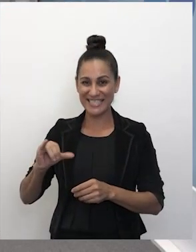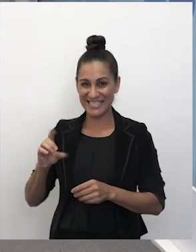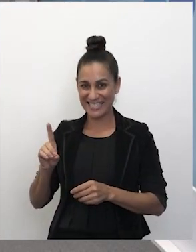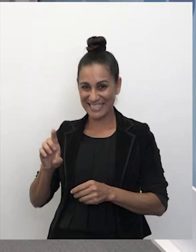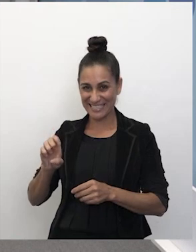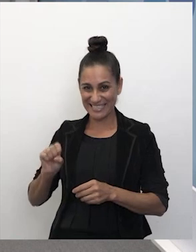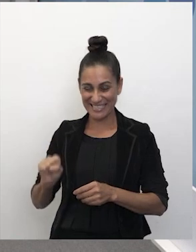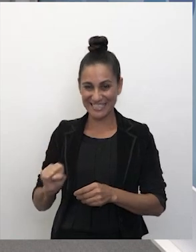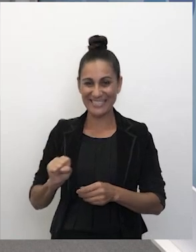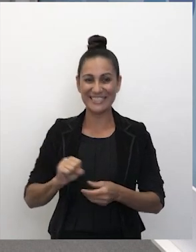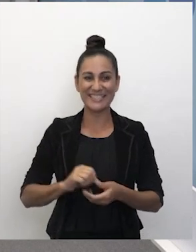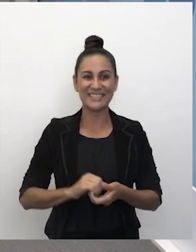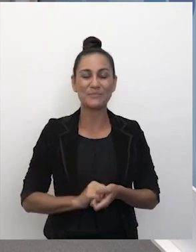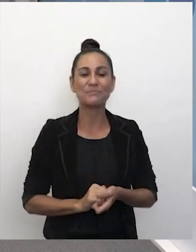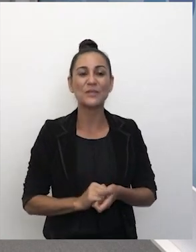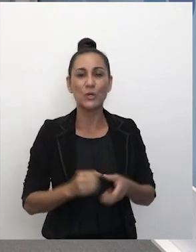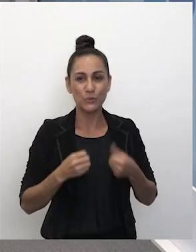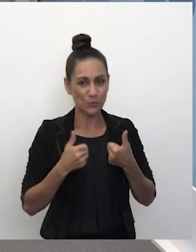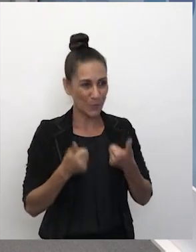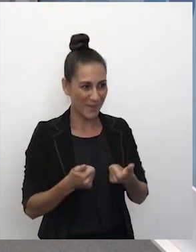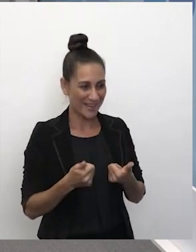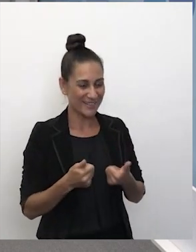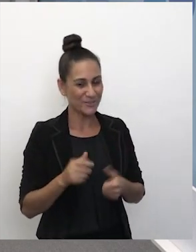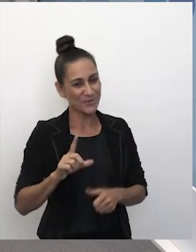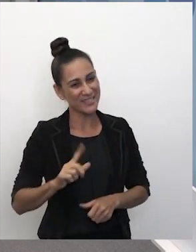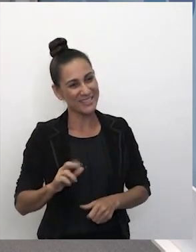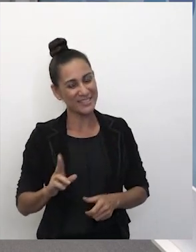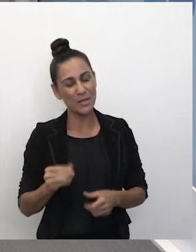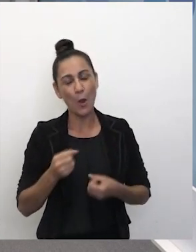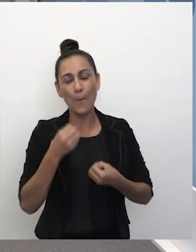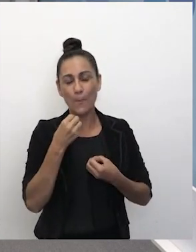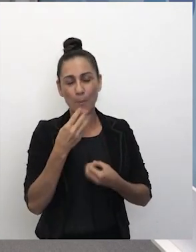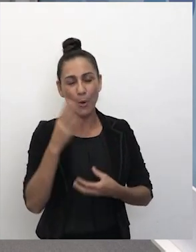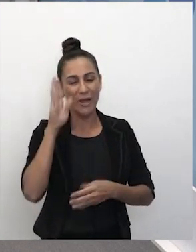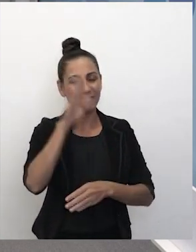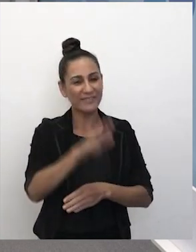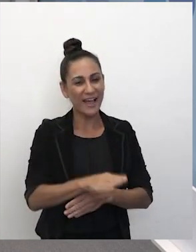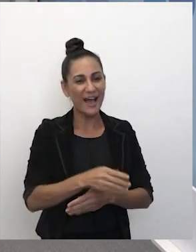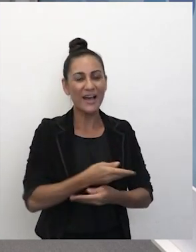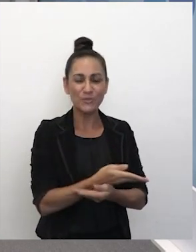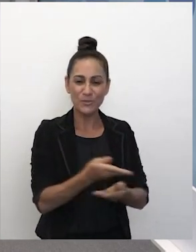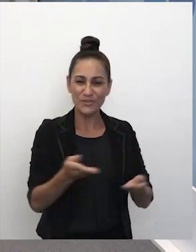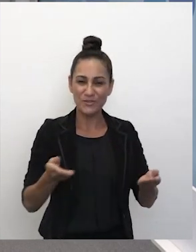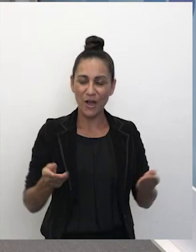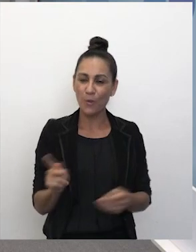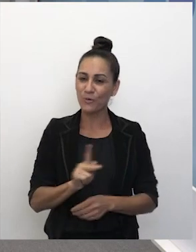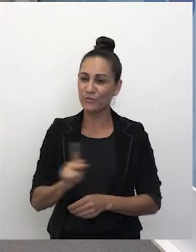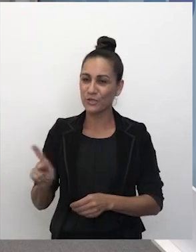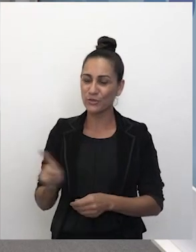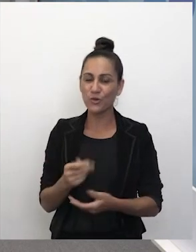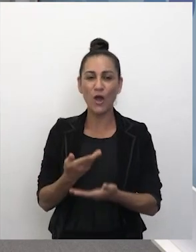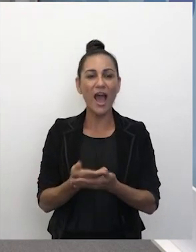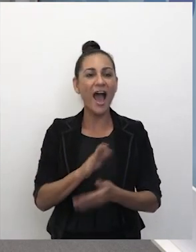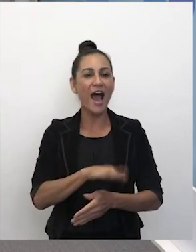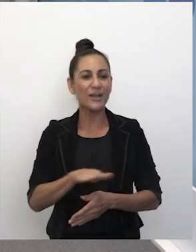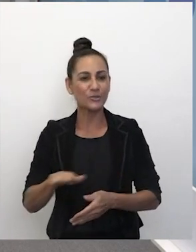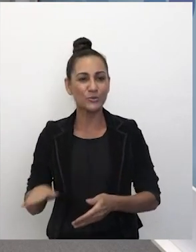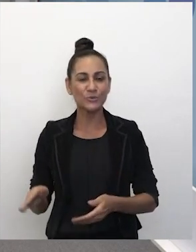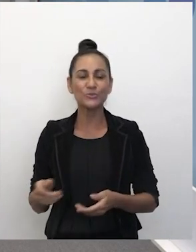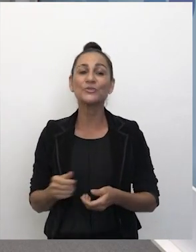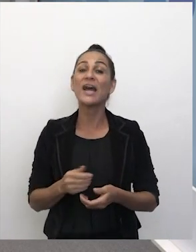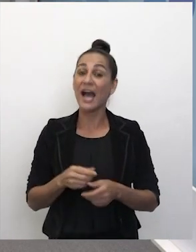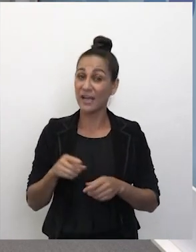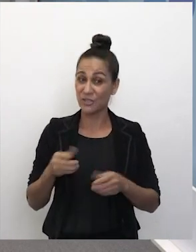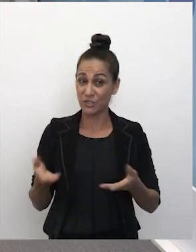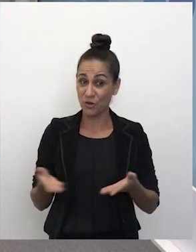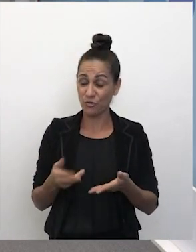professor Alcides? Tudo bem, e você, Luíse? Boa tarde, galera. Boa tarde, professores. Boa tarde, estudantes. A gente conta